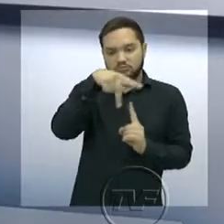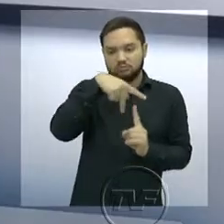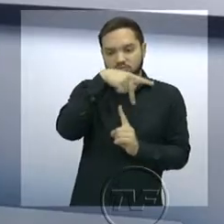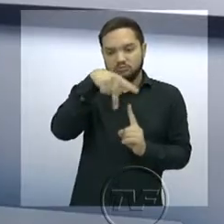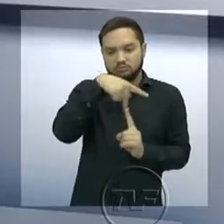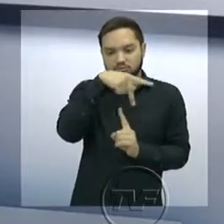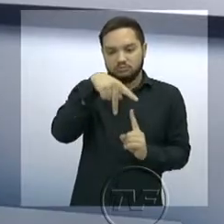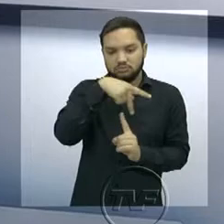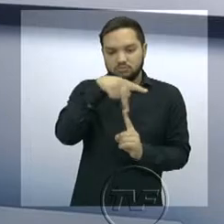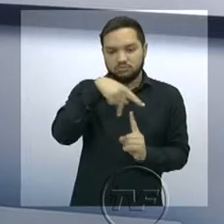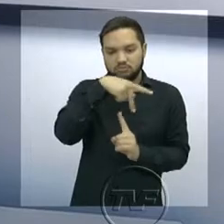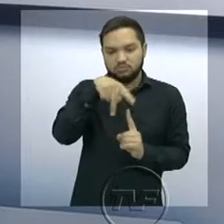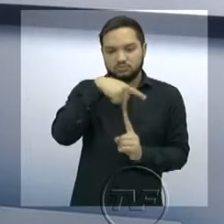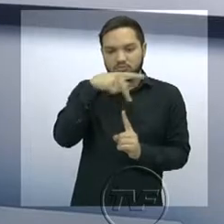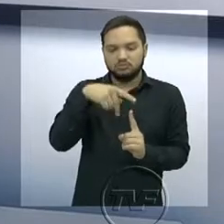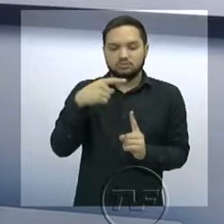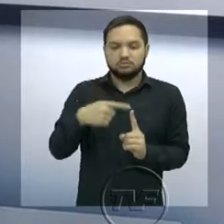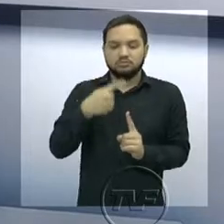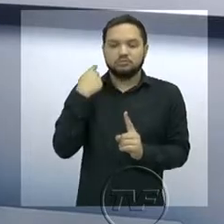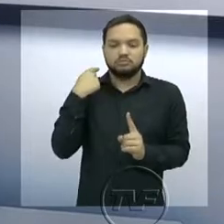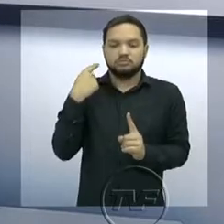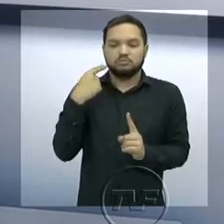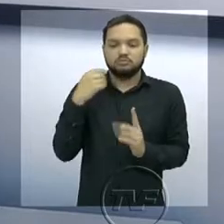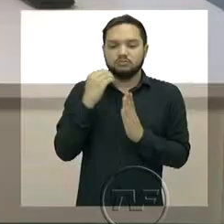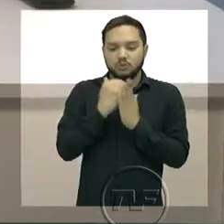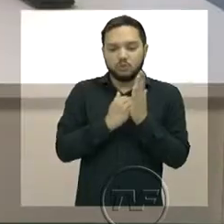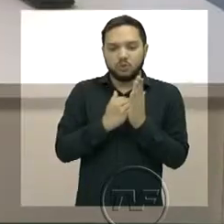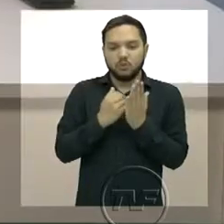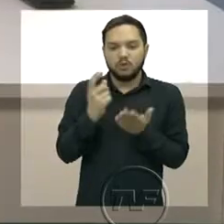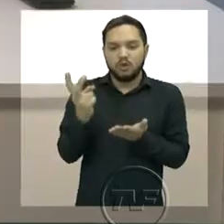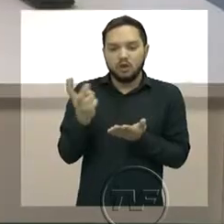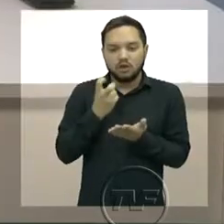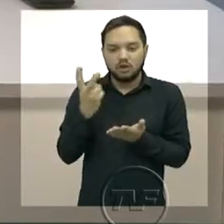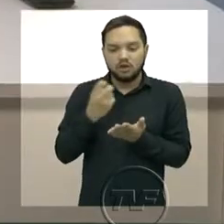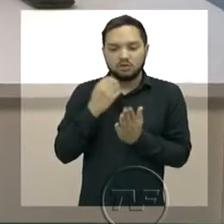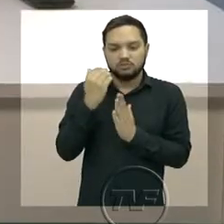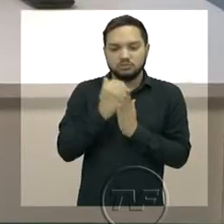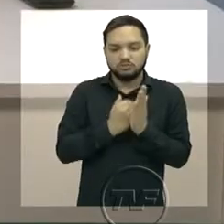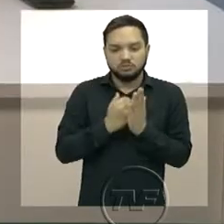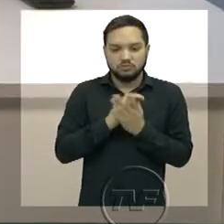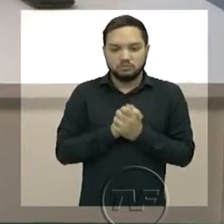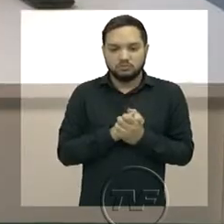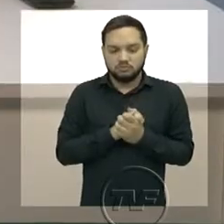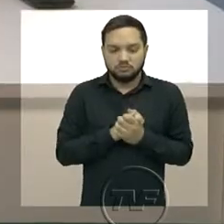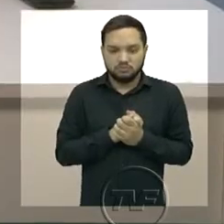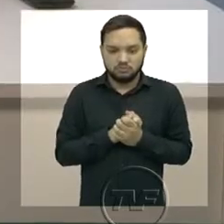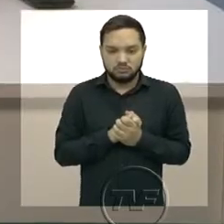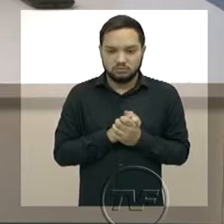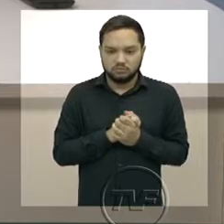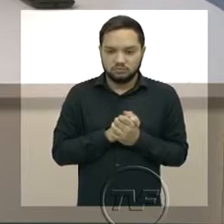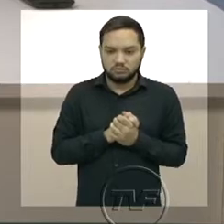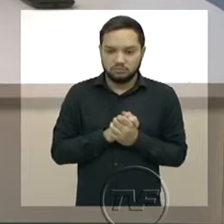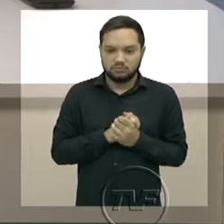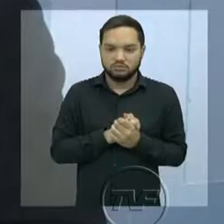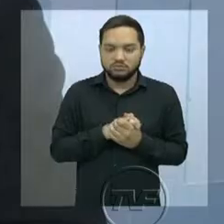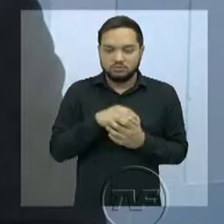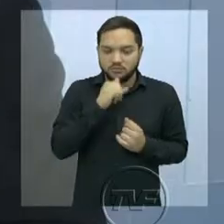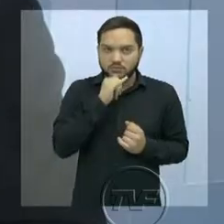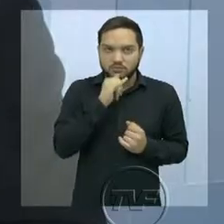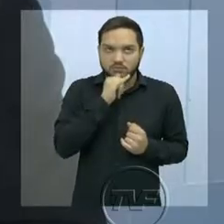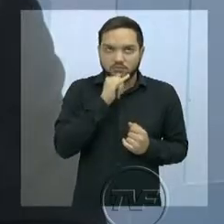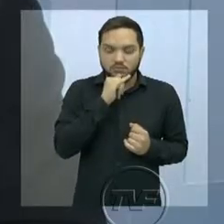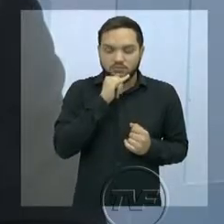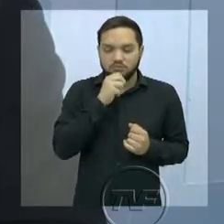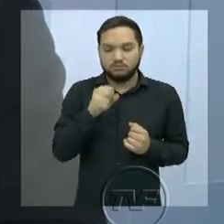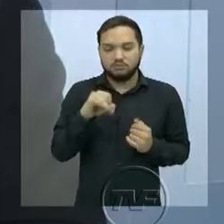como recebia as contribuições, com a diminuição Vai ser difícil. da formalidade, Vai ser do difícil. emprego formal. Mas, por exemplo, hoje você